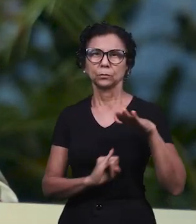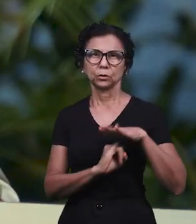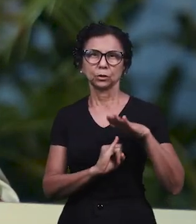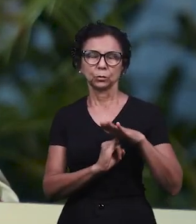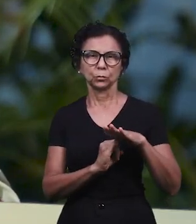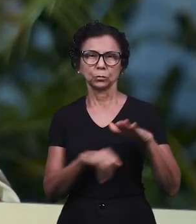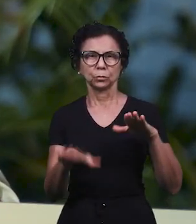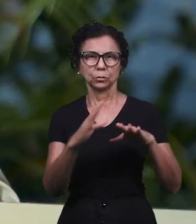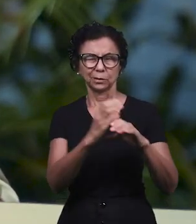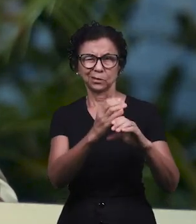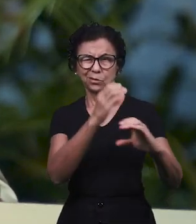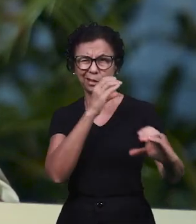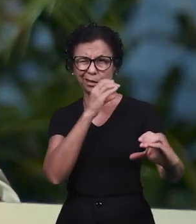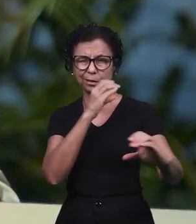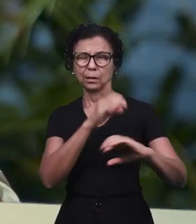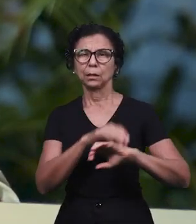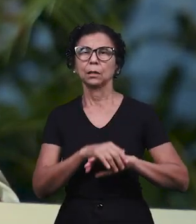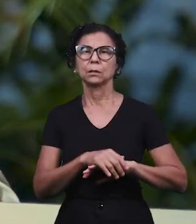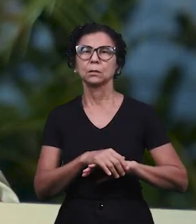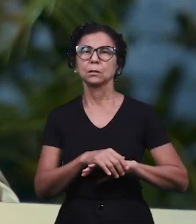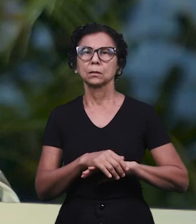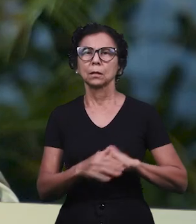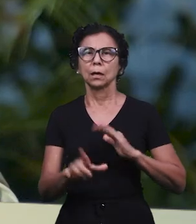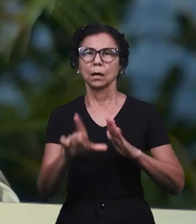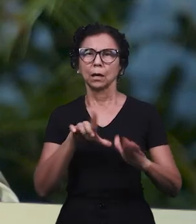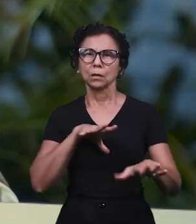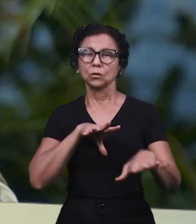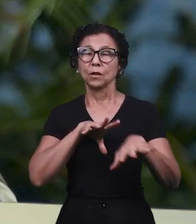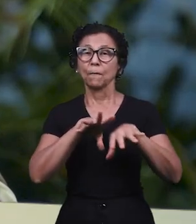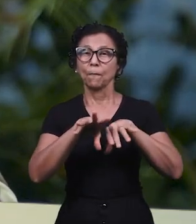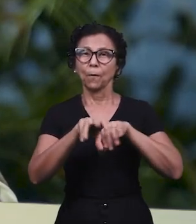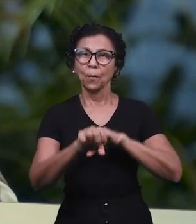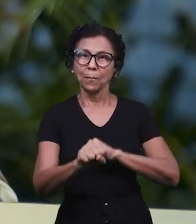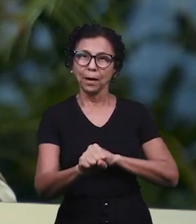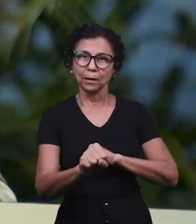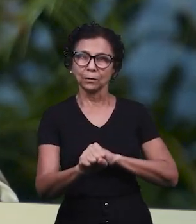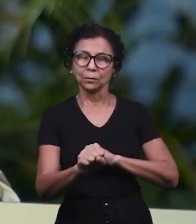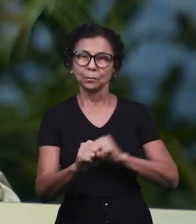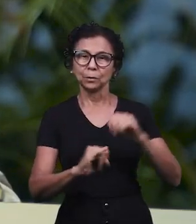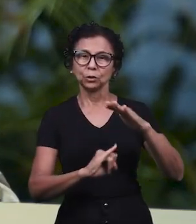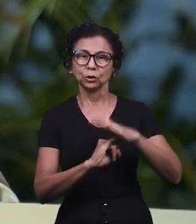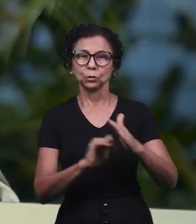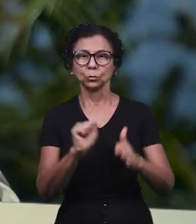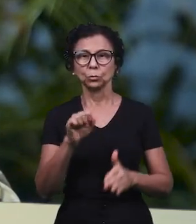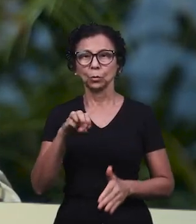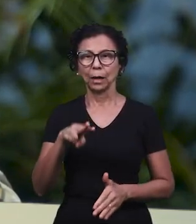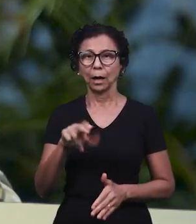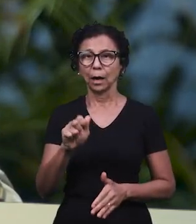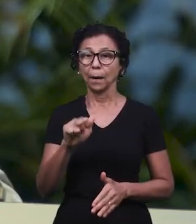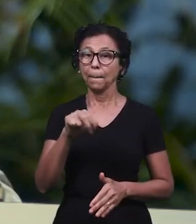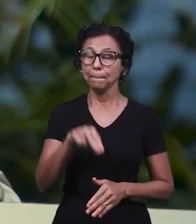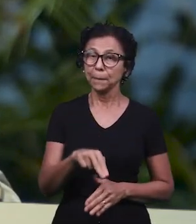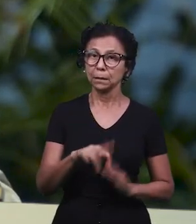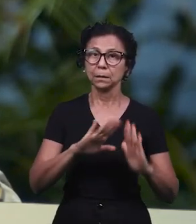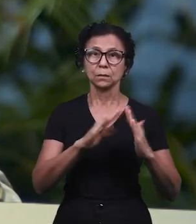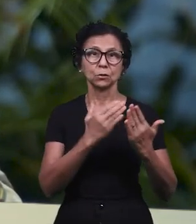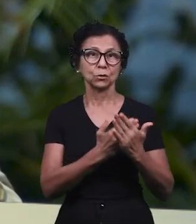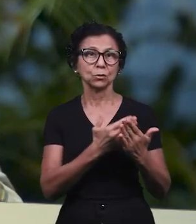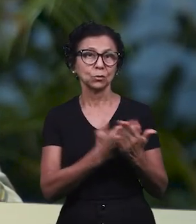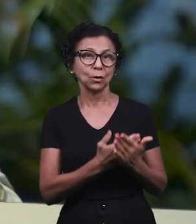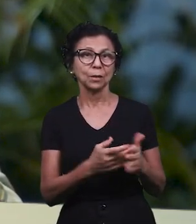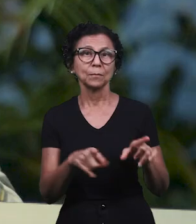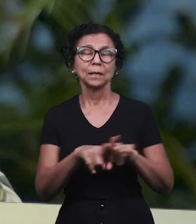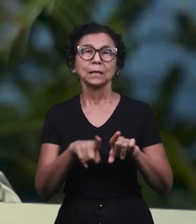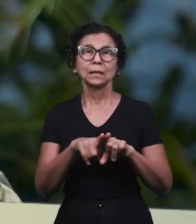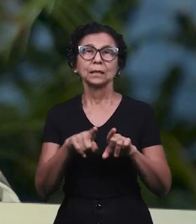Engenharia, eu entrei já formado pela AMAN, é uma porta de entrada, mas também tem a entrada dos meninos,